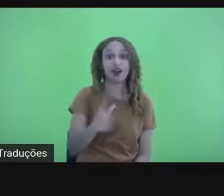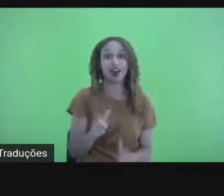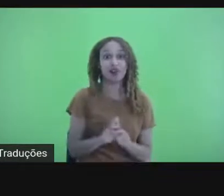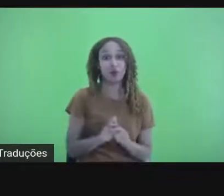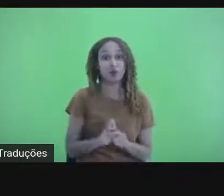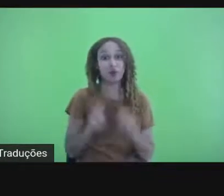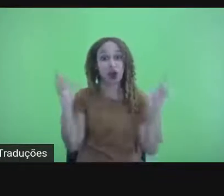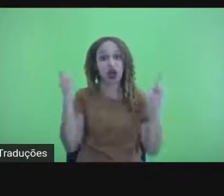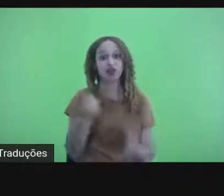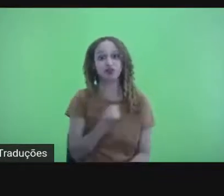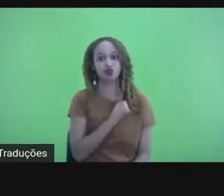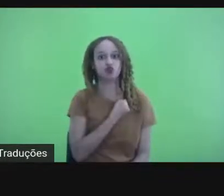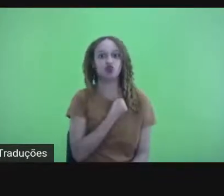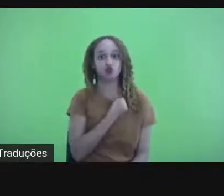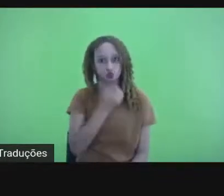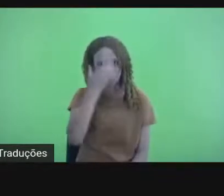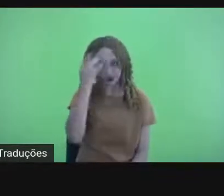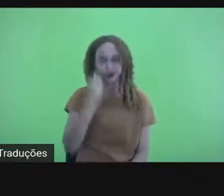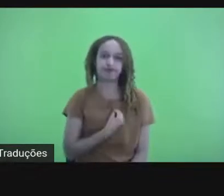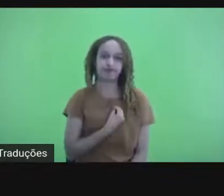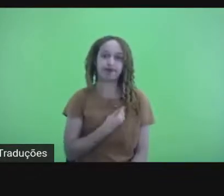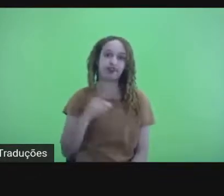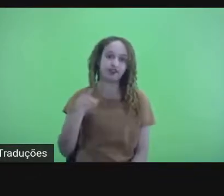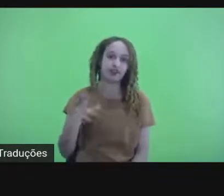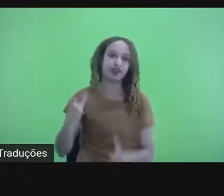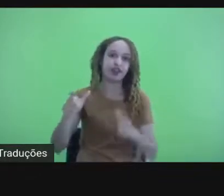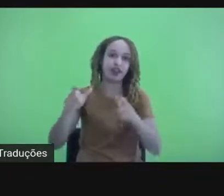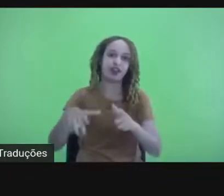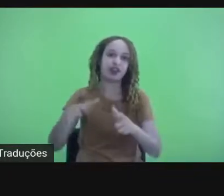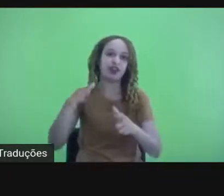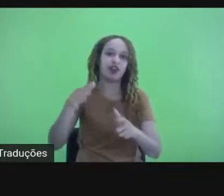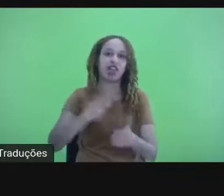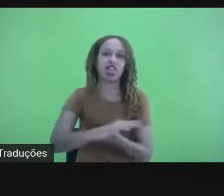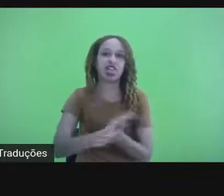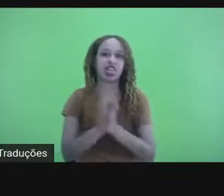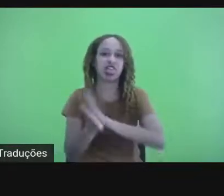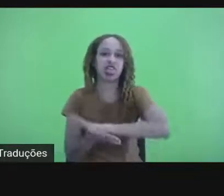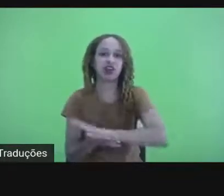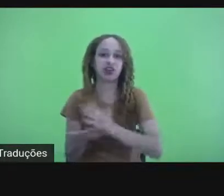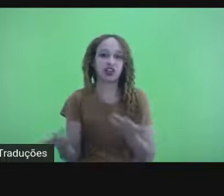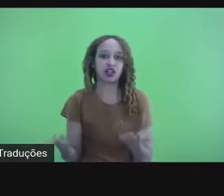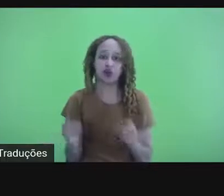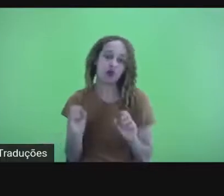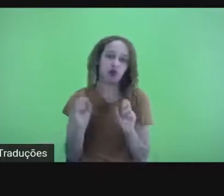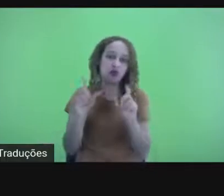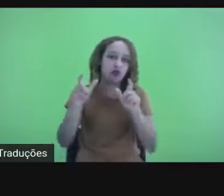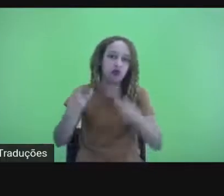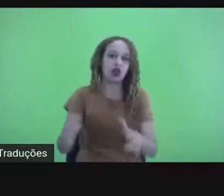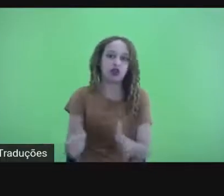das favelas, dentro das periferias, né? É importante lembrar que periferia não é